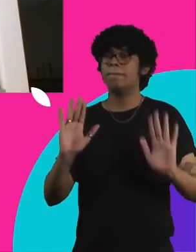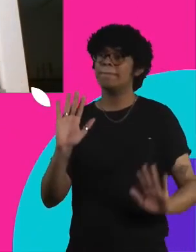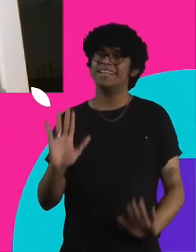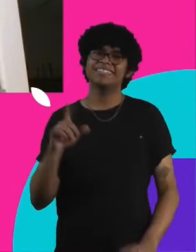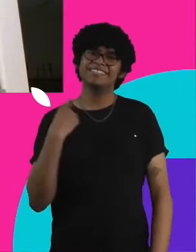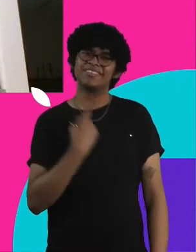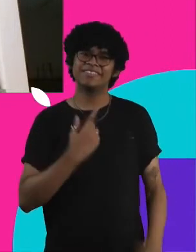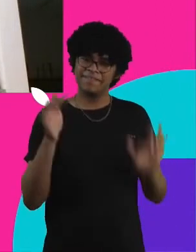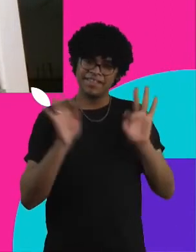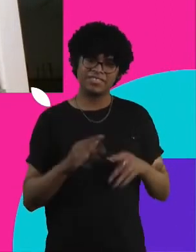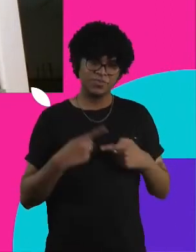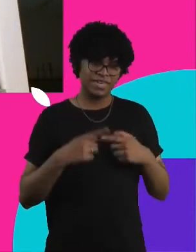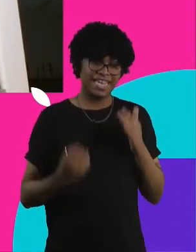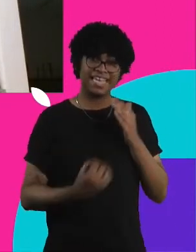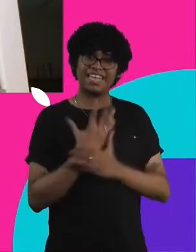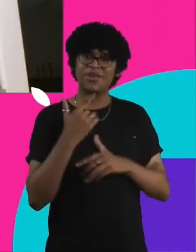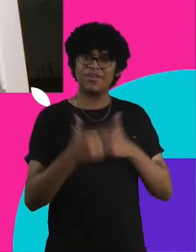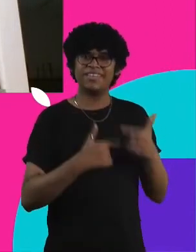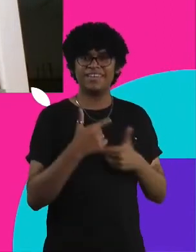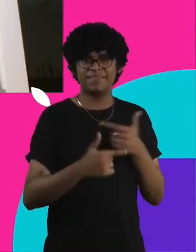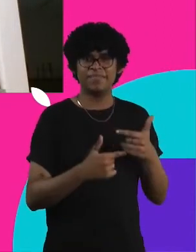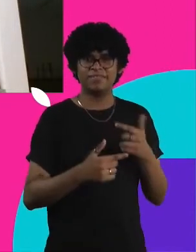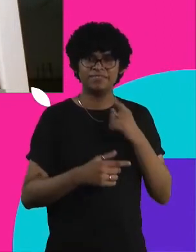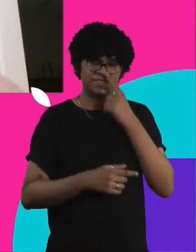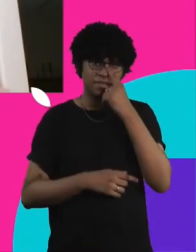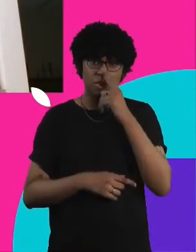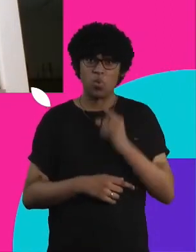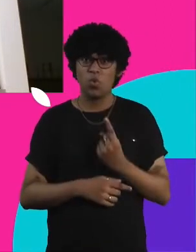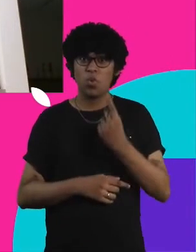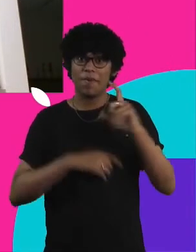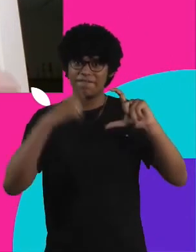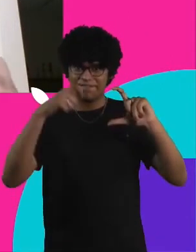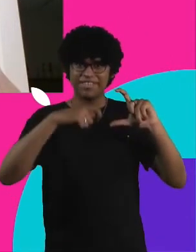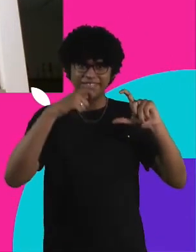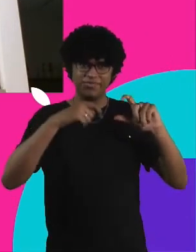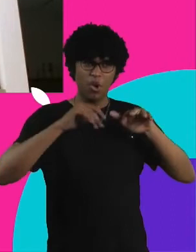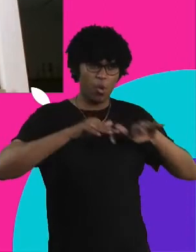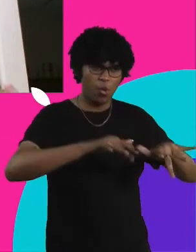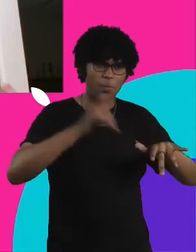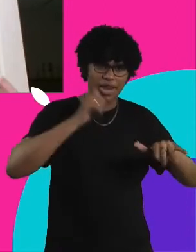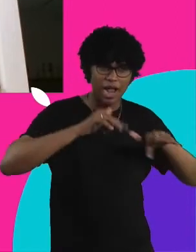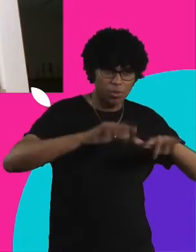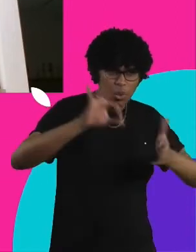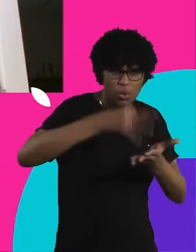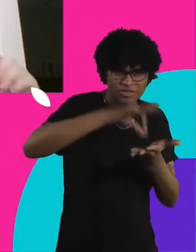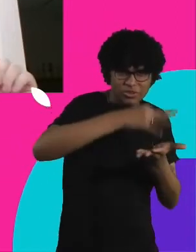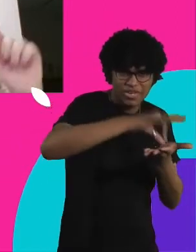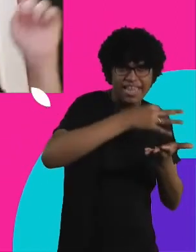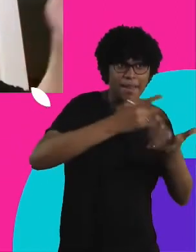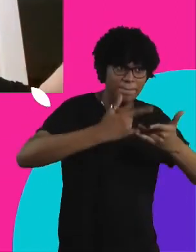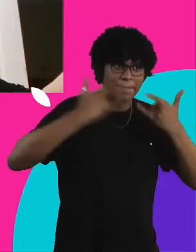a gente tinha gerado renda. E aí um videozinho de uma das costureiras que estava fazendo as